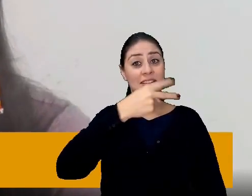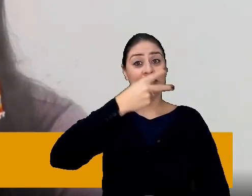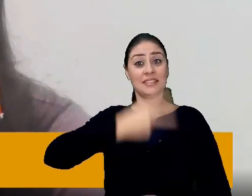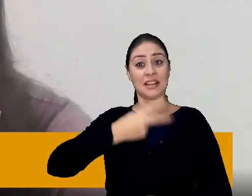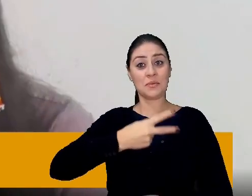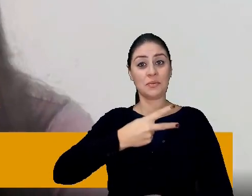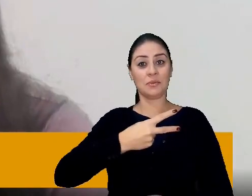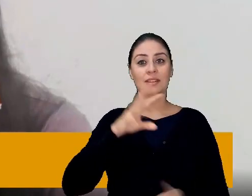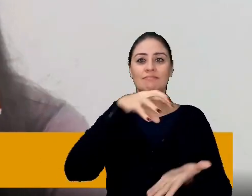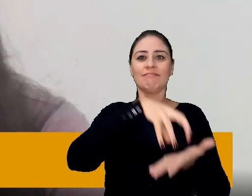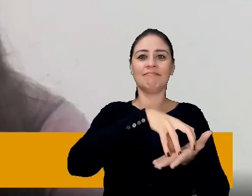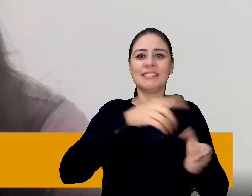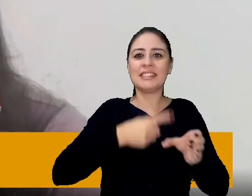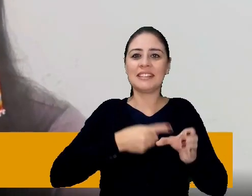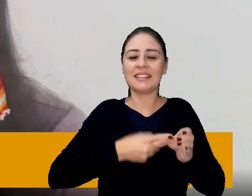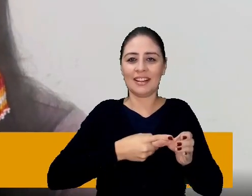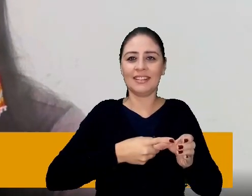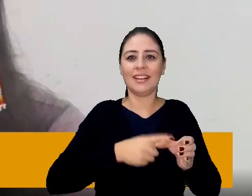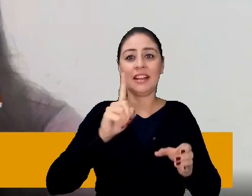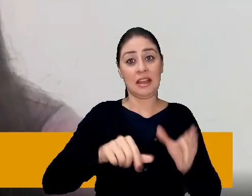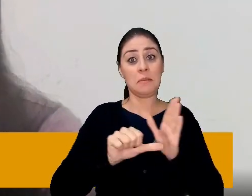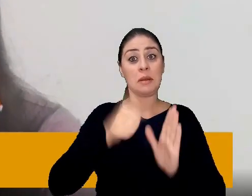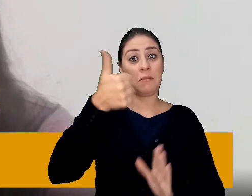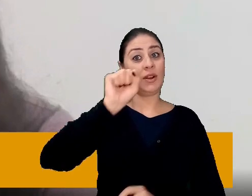aldeia urbana do Brasil e a primeira aldeia